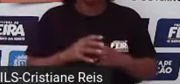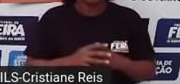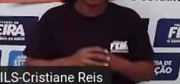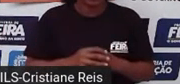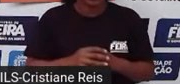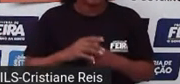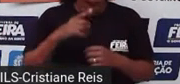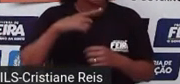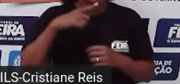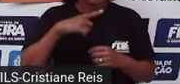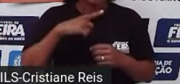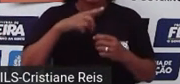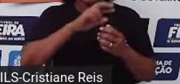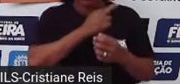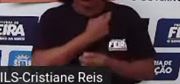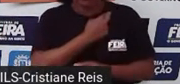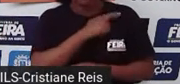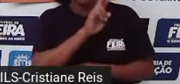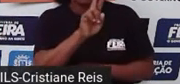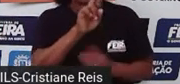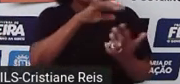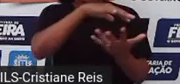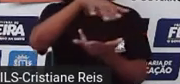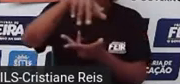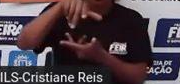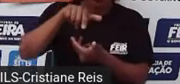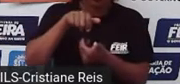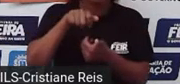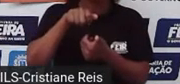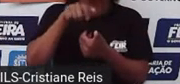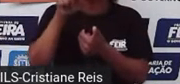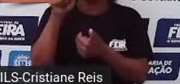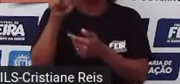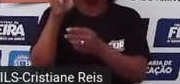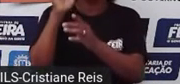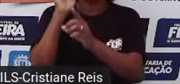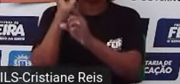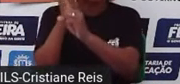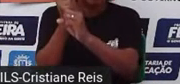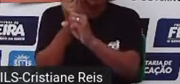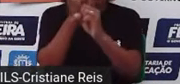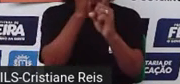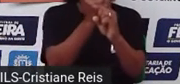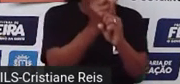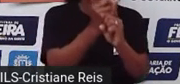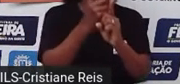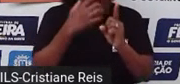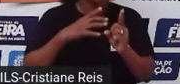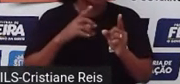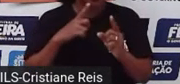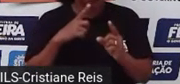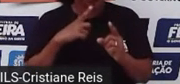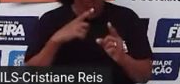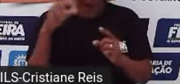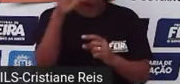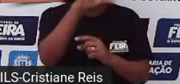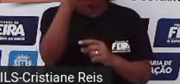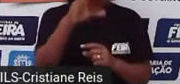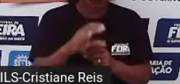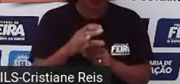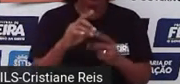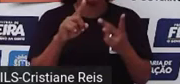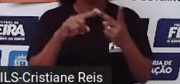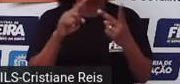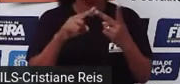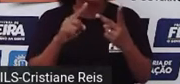praticamente todas as religiões que tem no mundo você vai encontrar aí tem o cristianismo tem islamismo